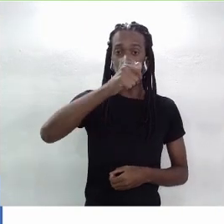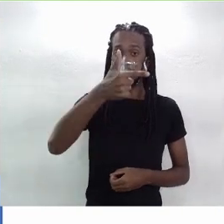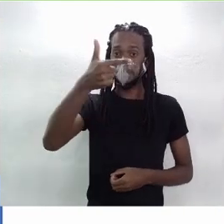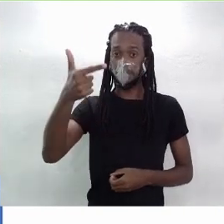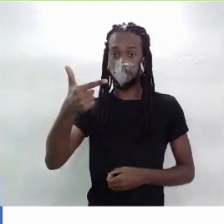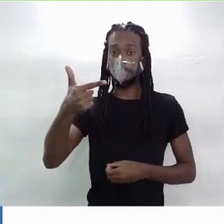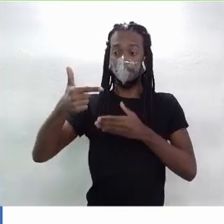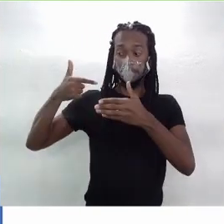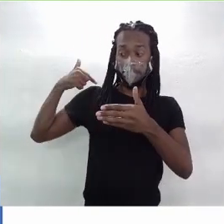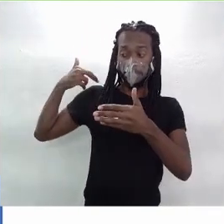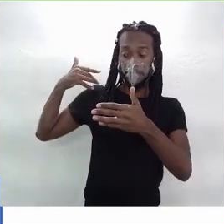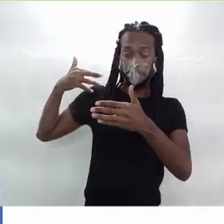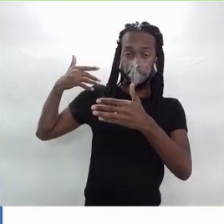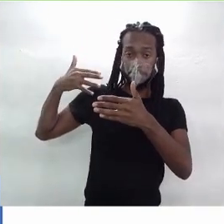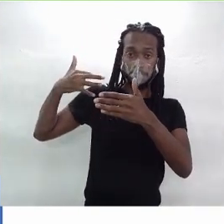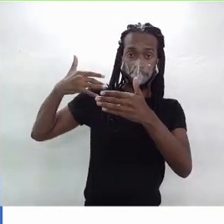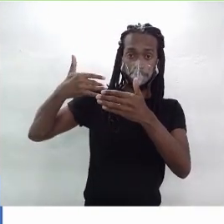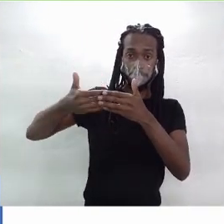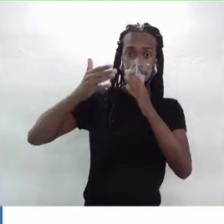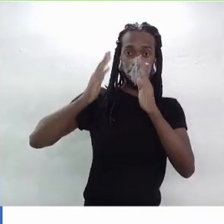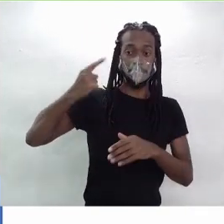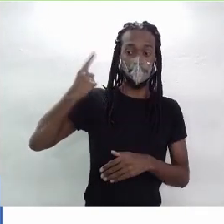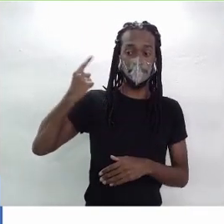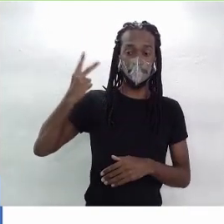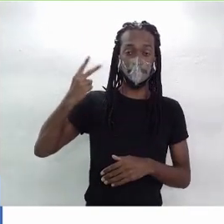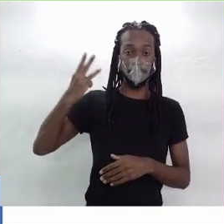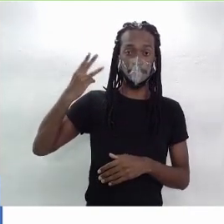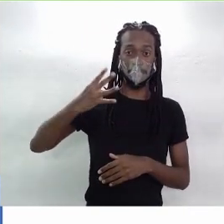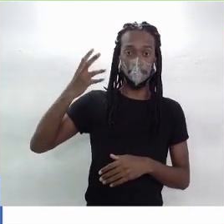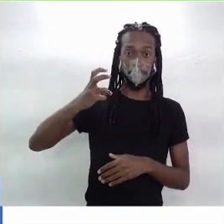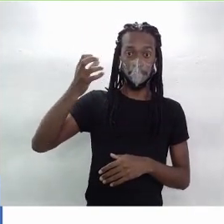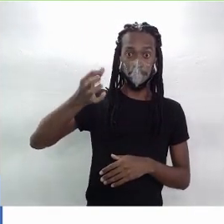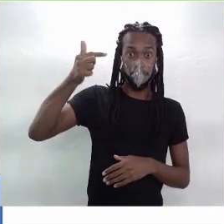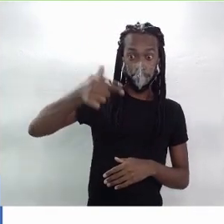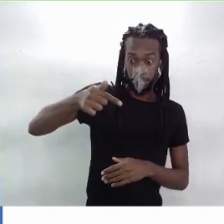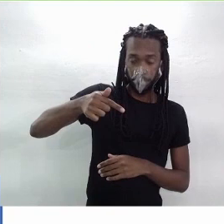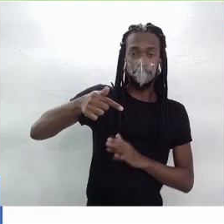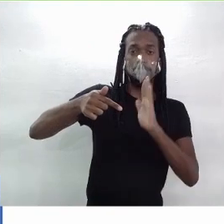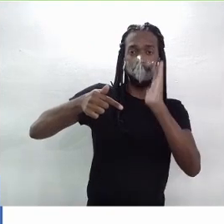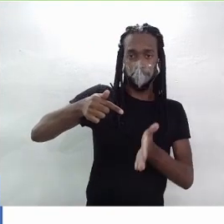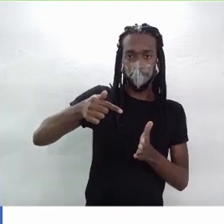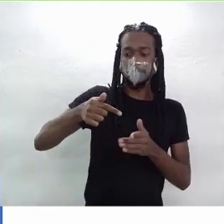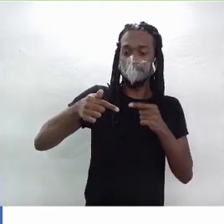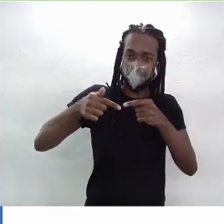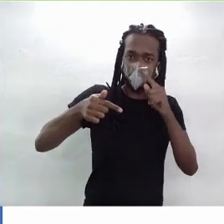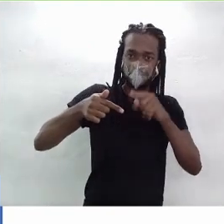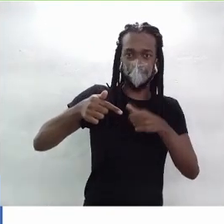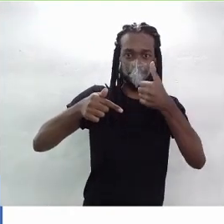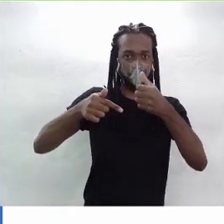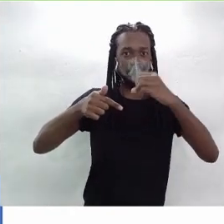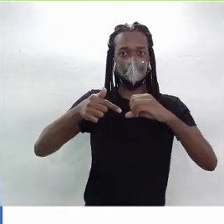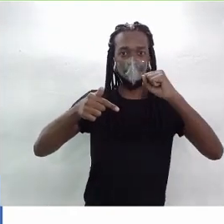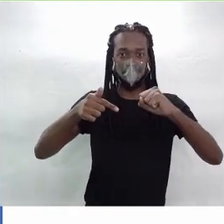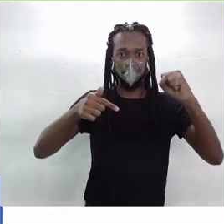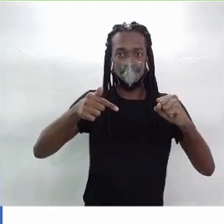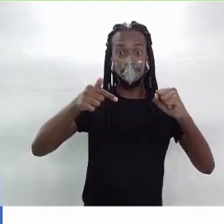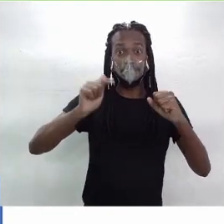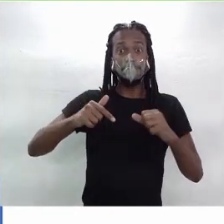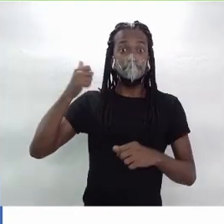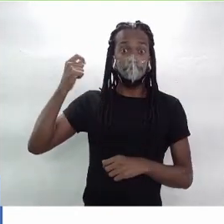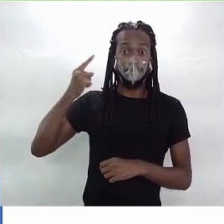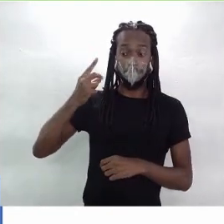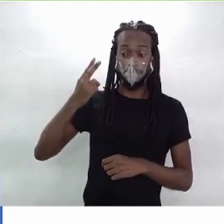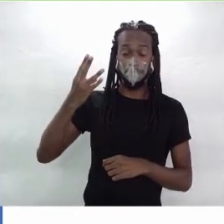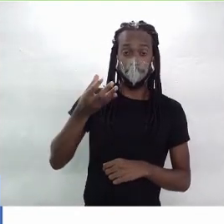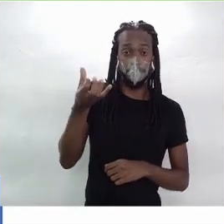1822, ela é a 7ª Constituição que nosso país tem. E é a 6ª, desde que